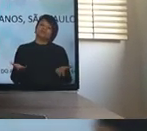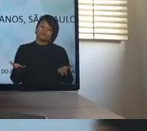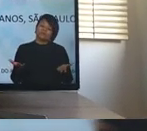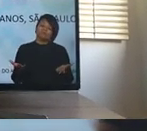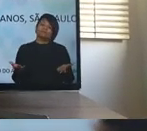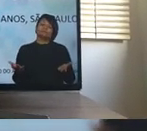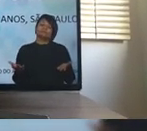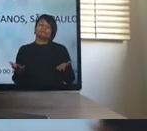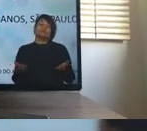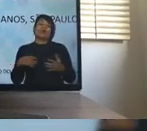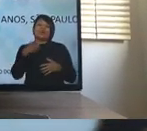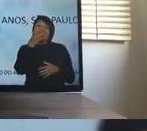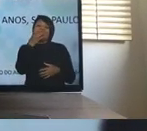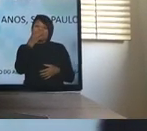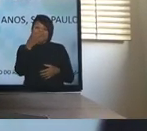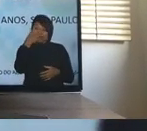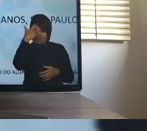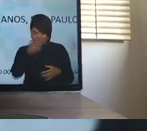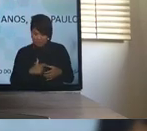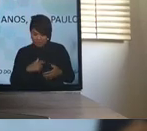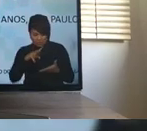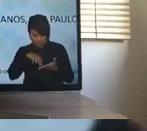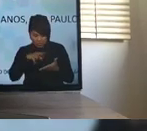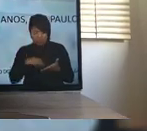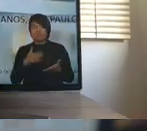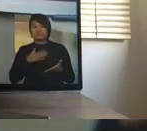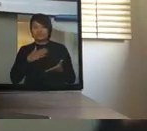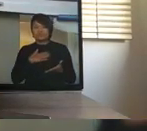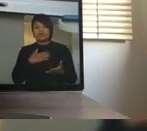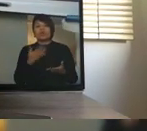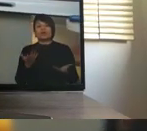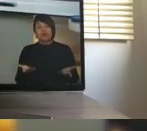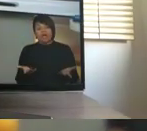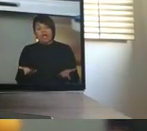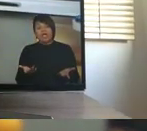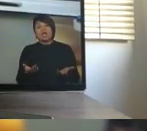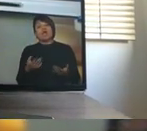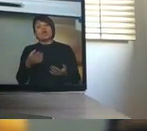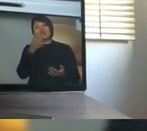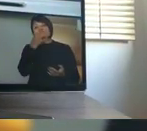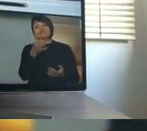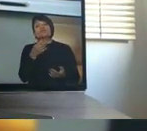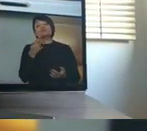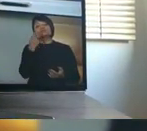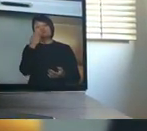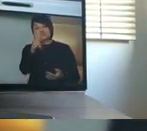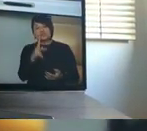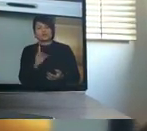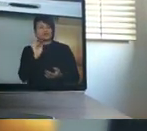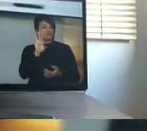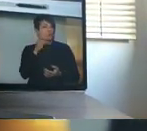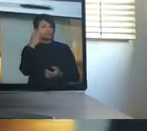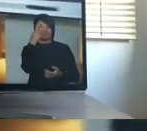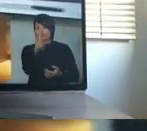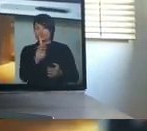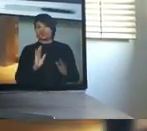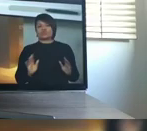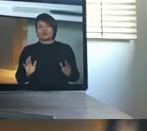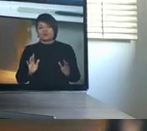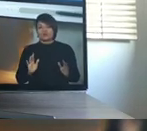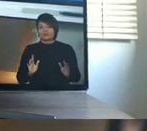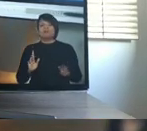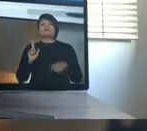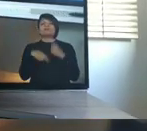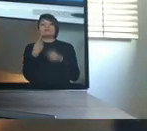qual a opinião do leitor sobre o assunto? É uma opinião sua, só sua, né? E depois